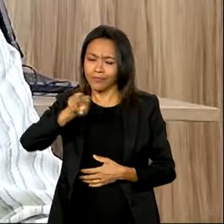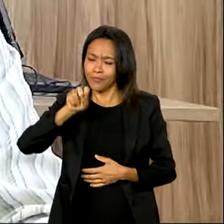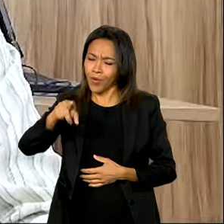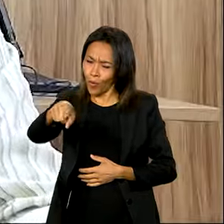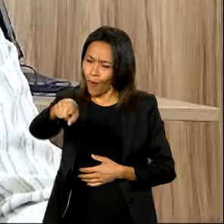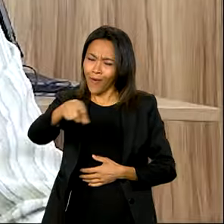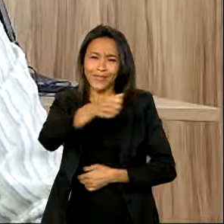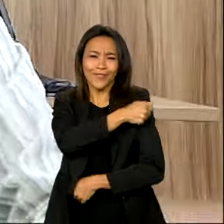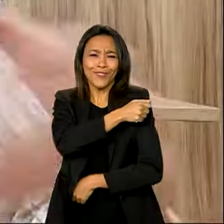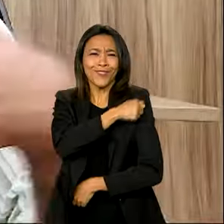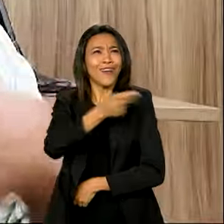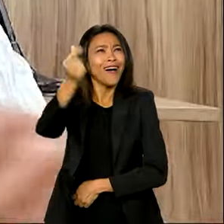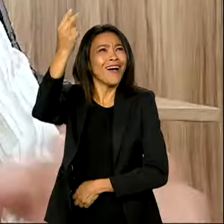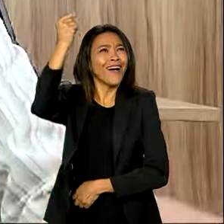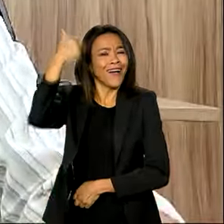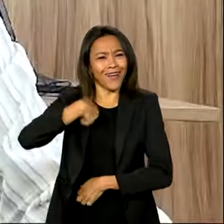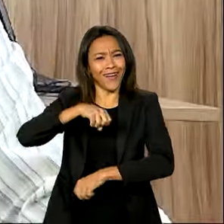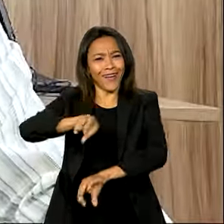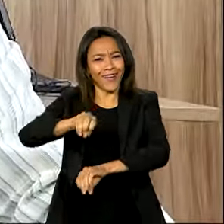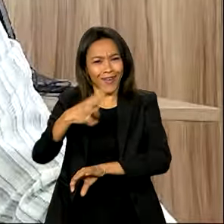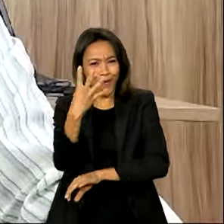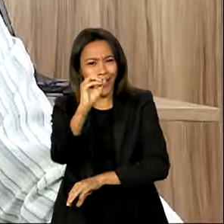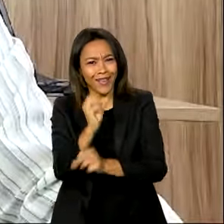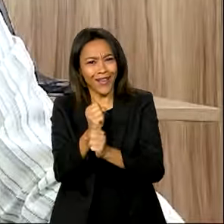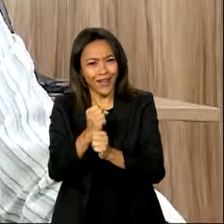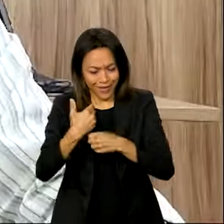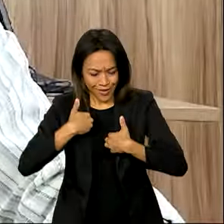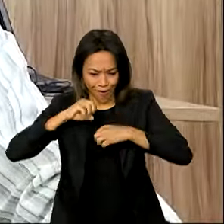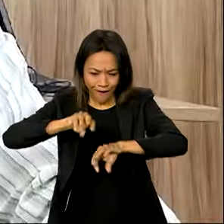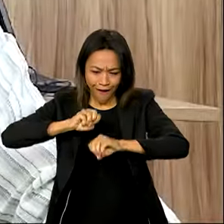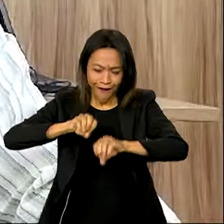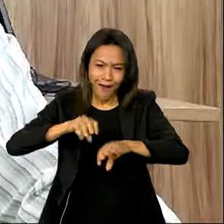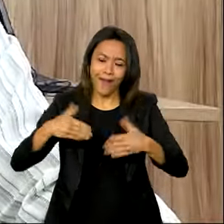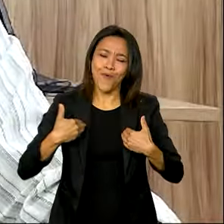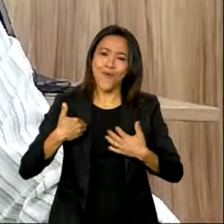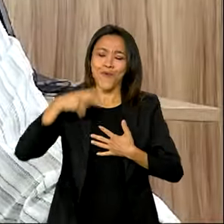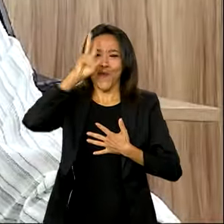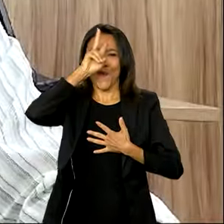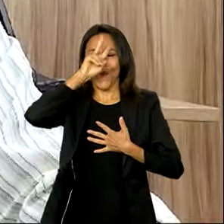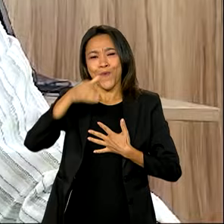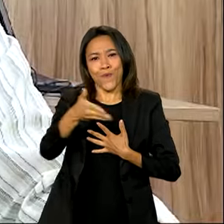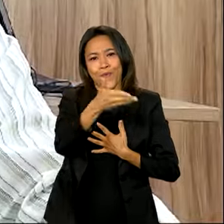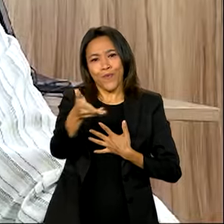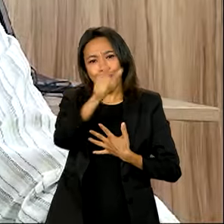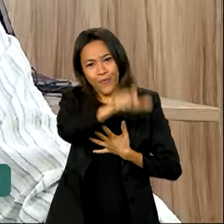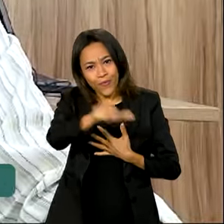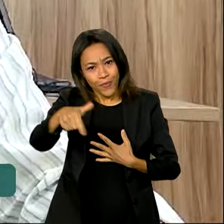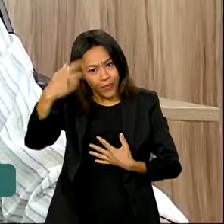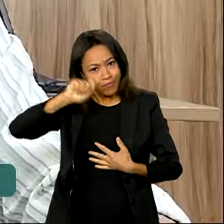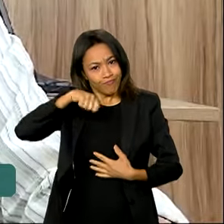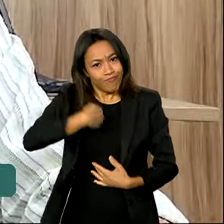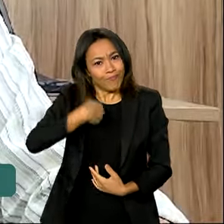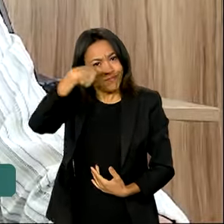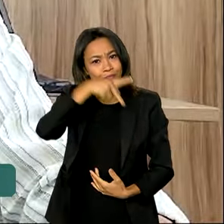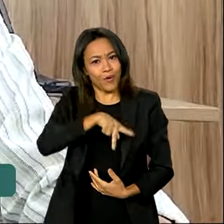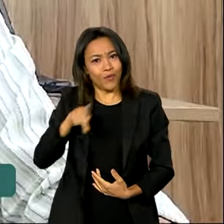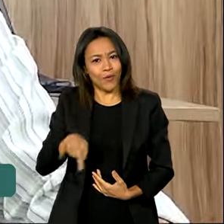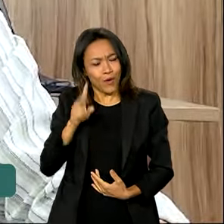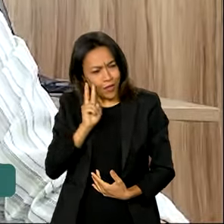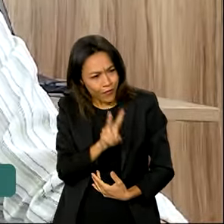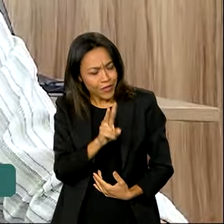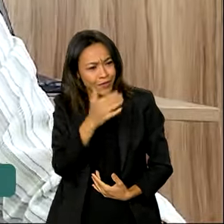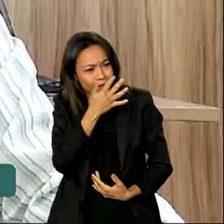por nós ao longo desses 40 anos, passaram por mim ao longo desses 40 anos de docência, encontrá-los